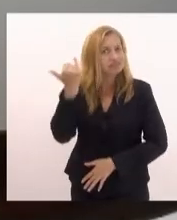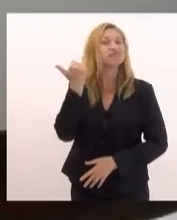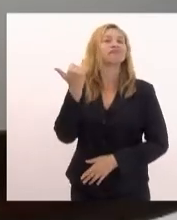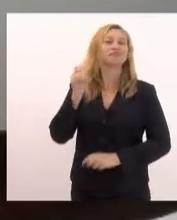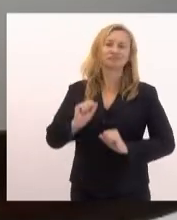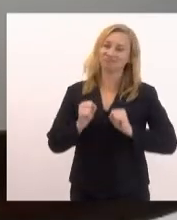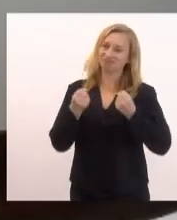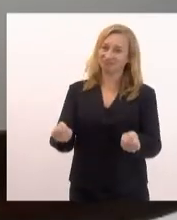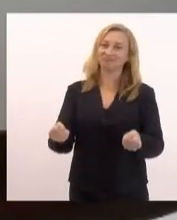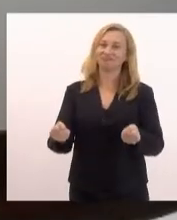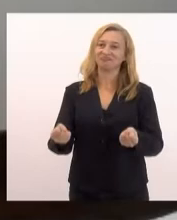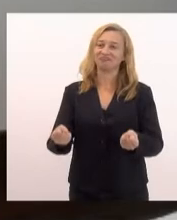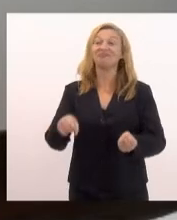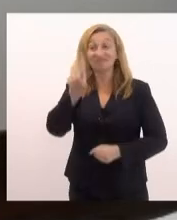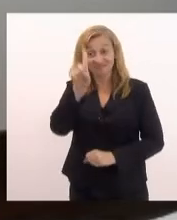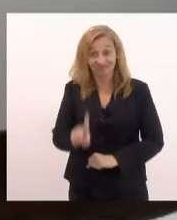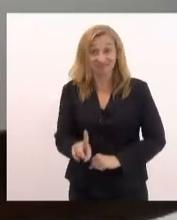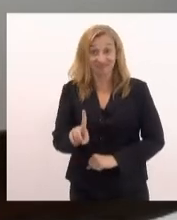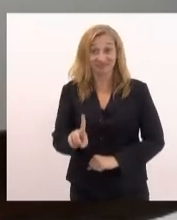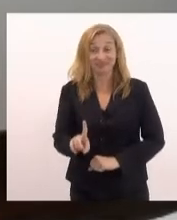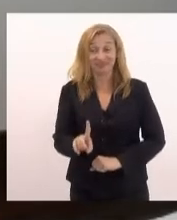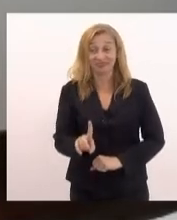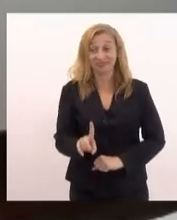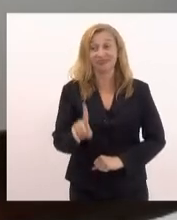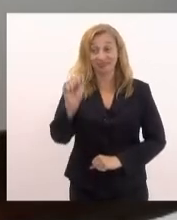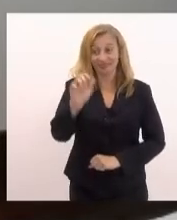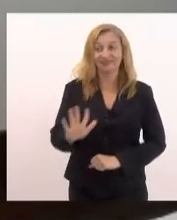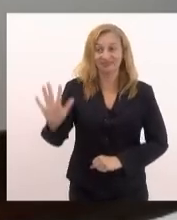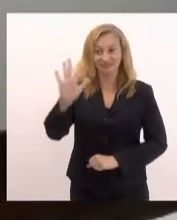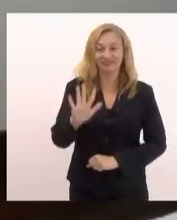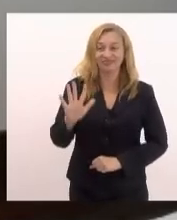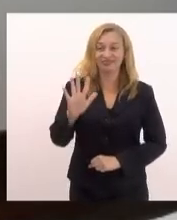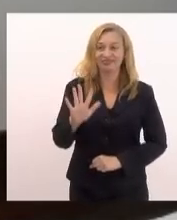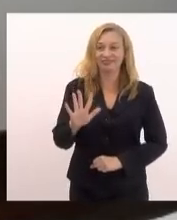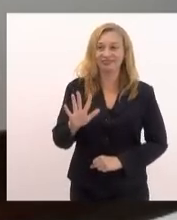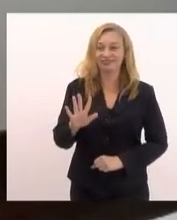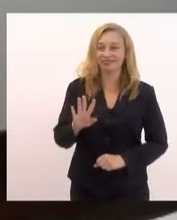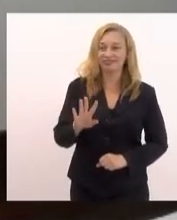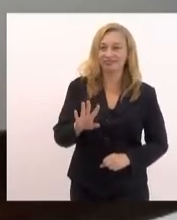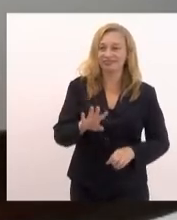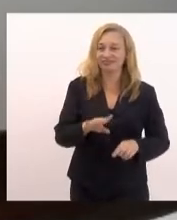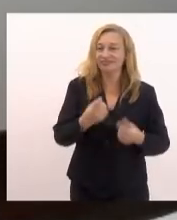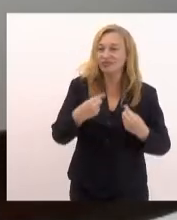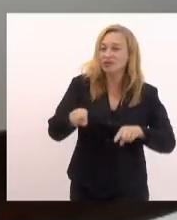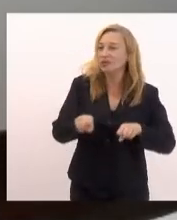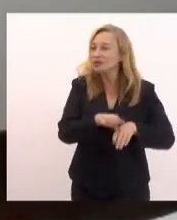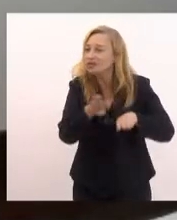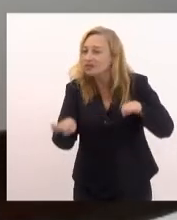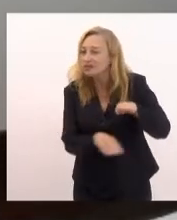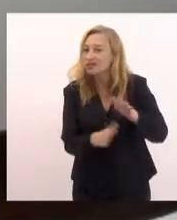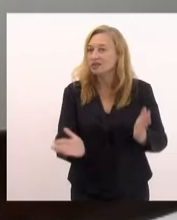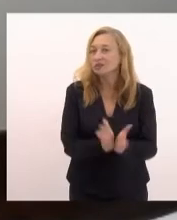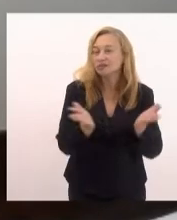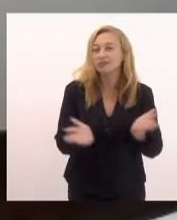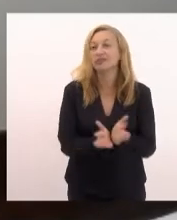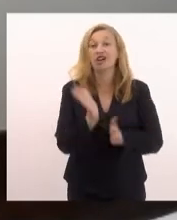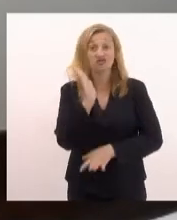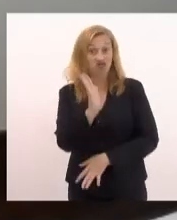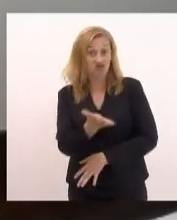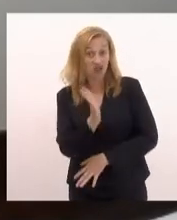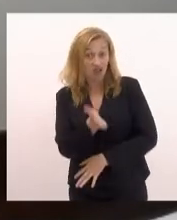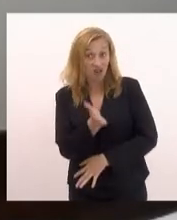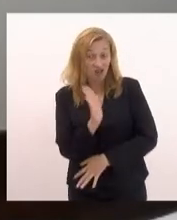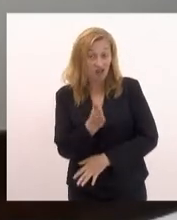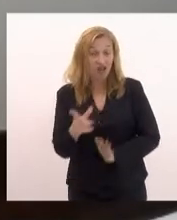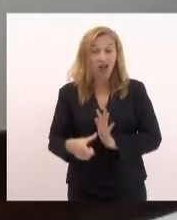defesa dos direitos, de modo geral, e no combate às desigualdades, à pobreza, à miséria. Já era assim